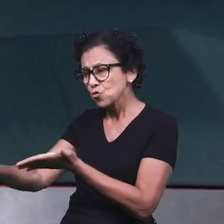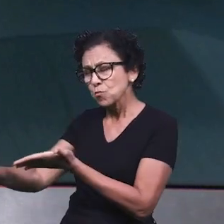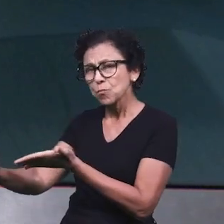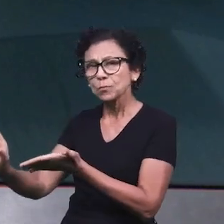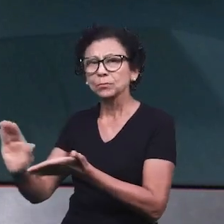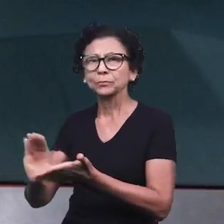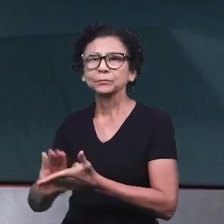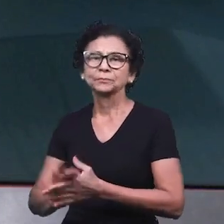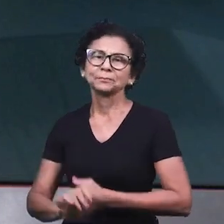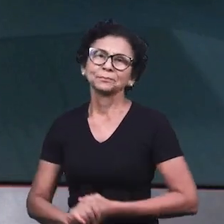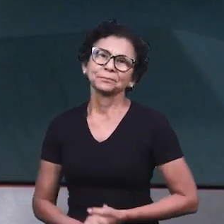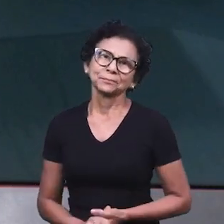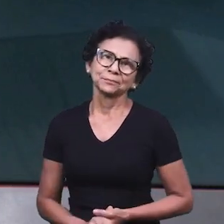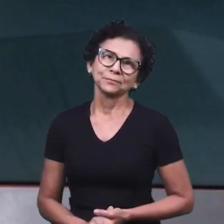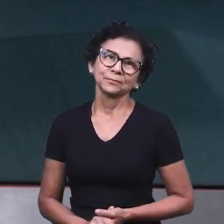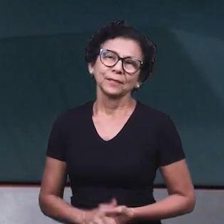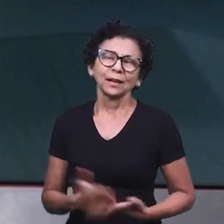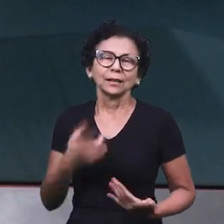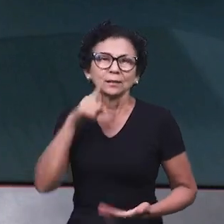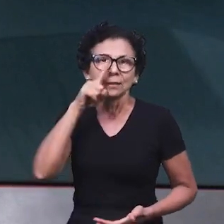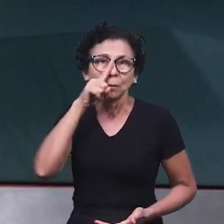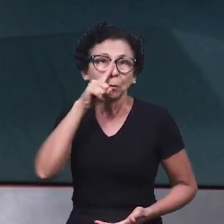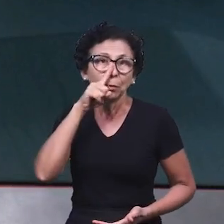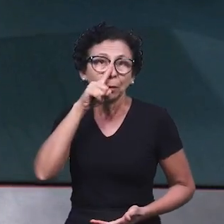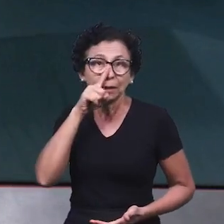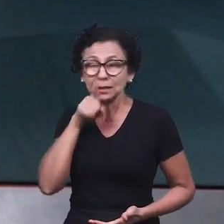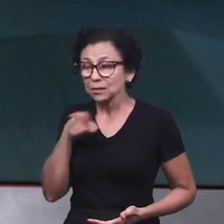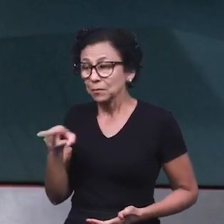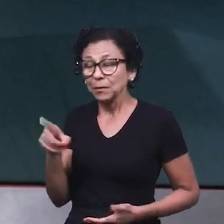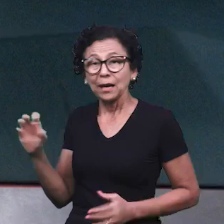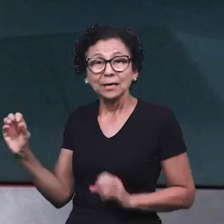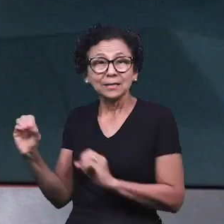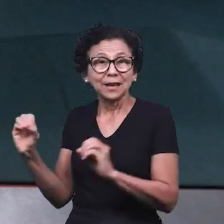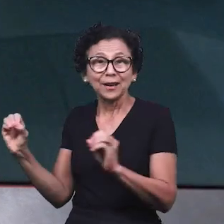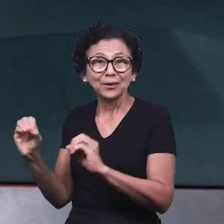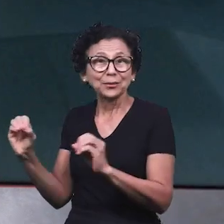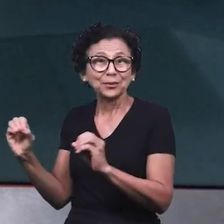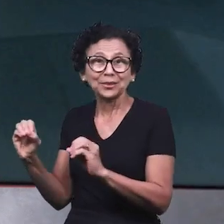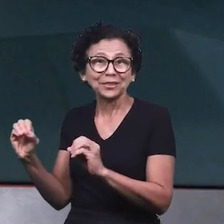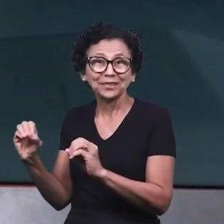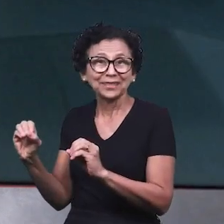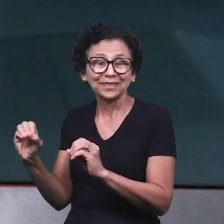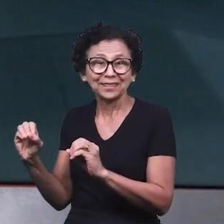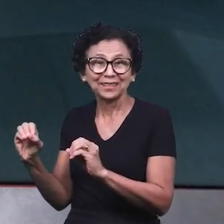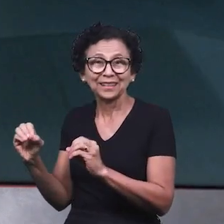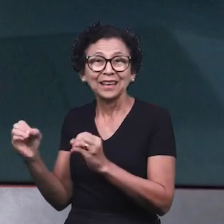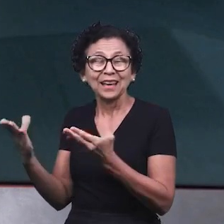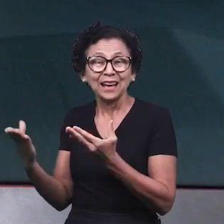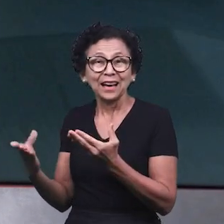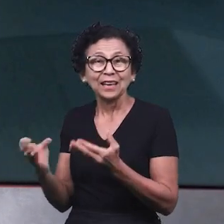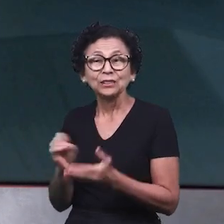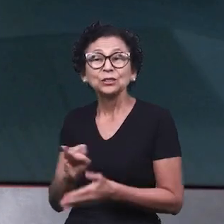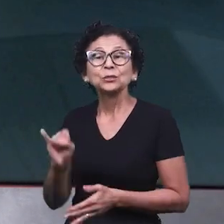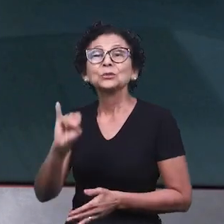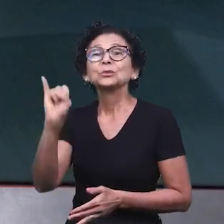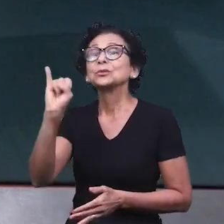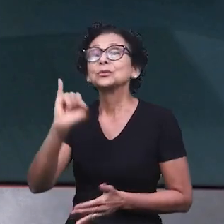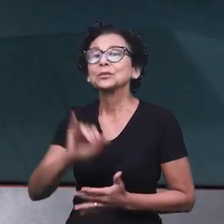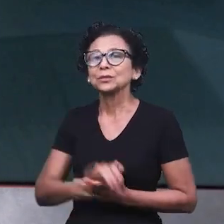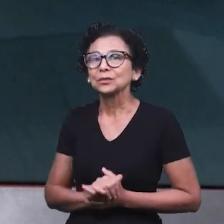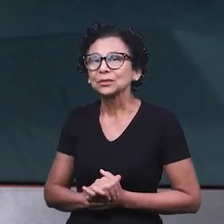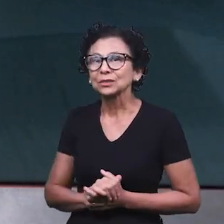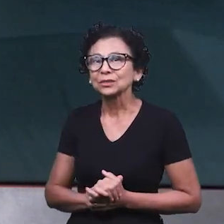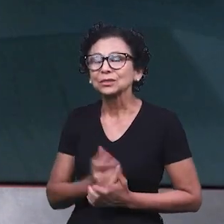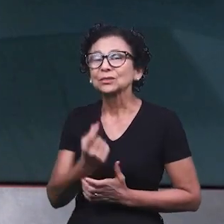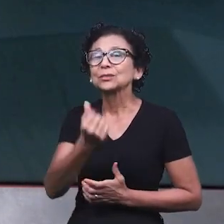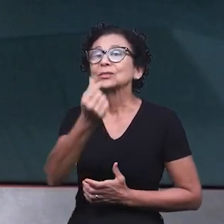credor. Ora, nesse caso, o risco está zero ou próximo de zero. Aí, a taxa